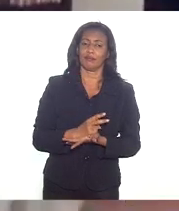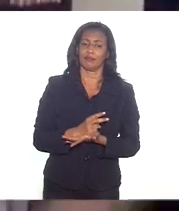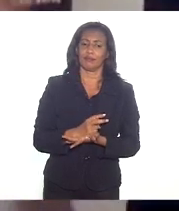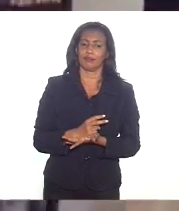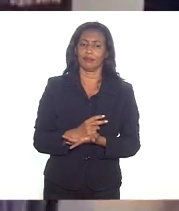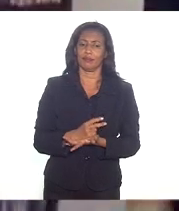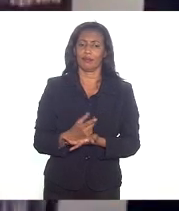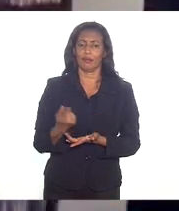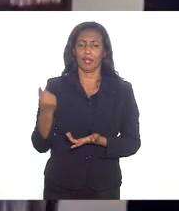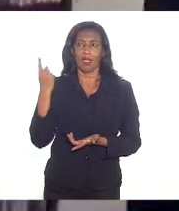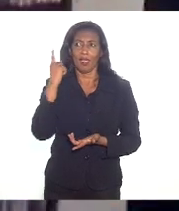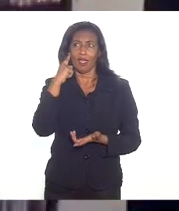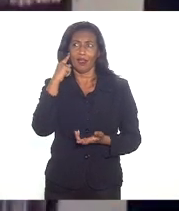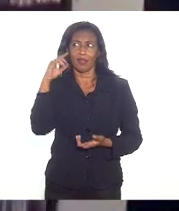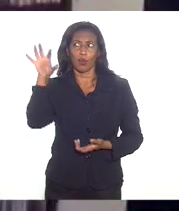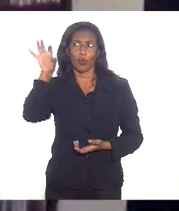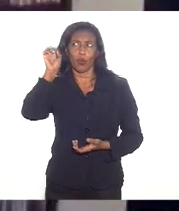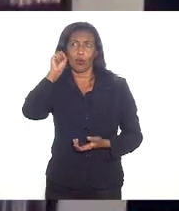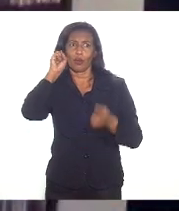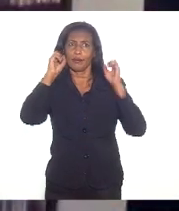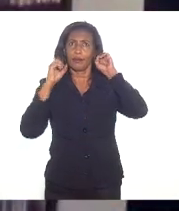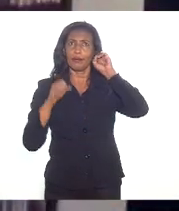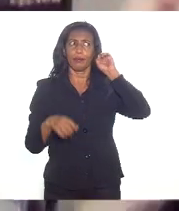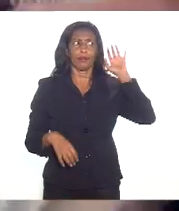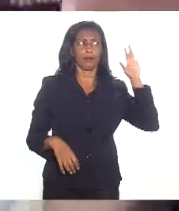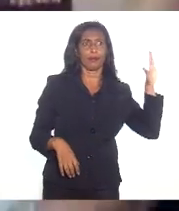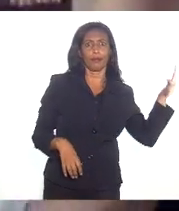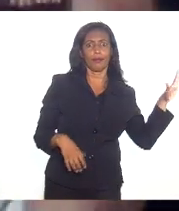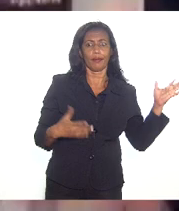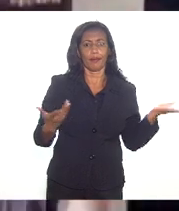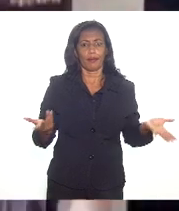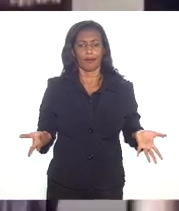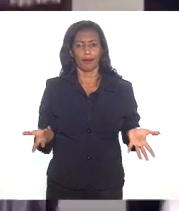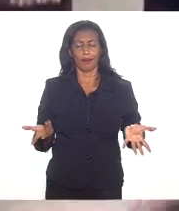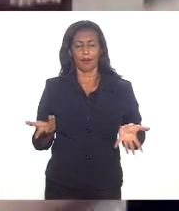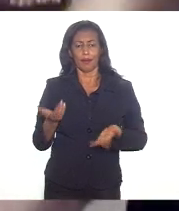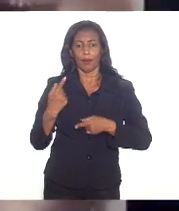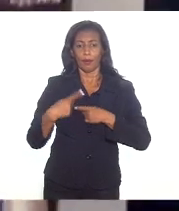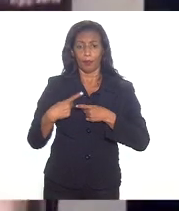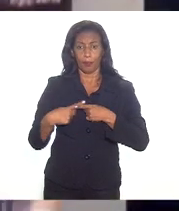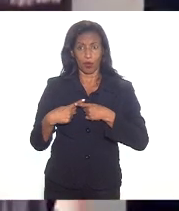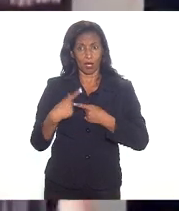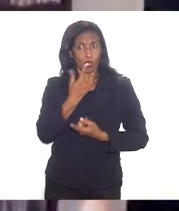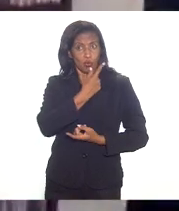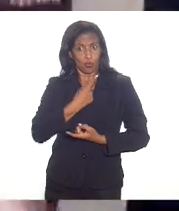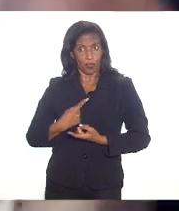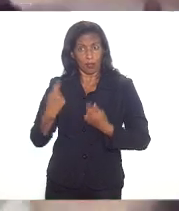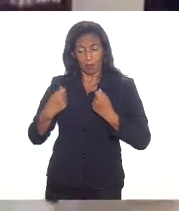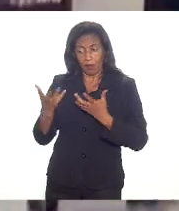Entra no ouvido, sai o outro, por parte daqueles governantes que deveriam acolher,